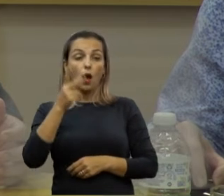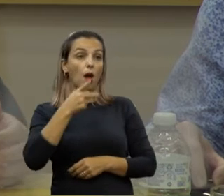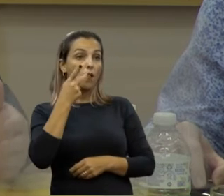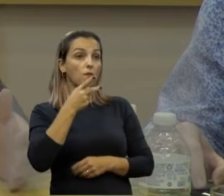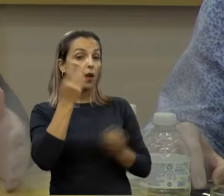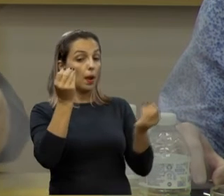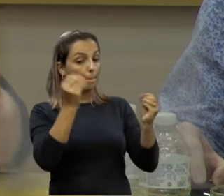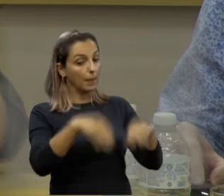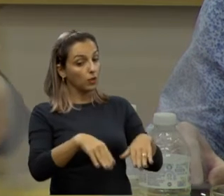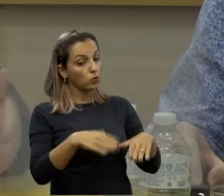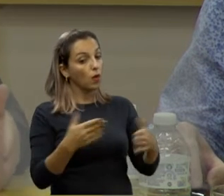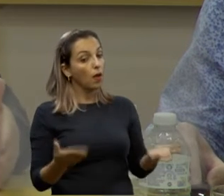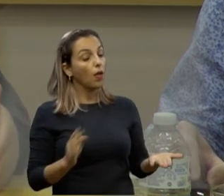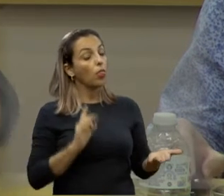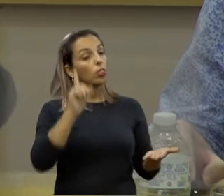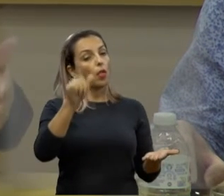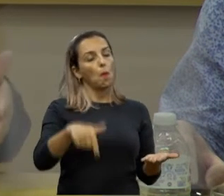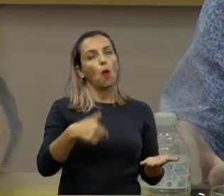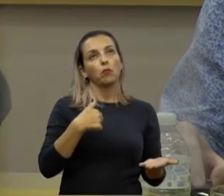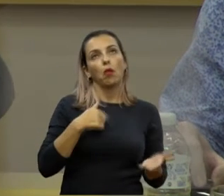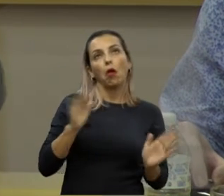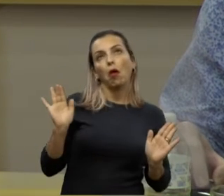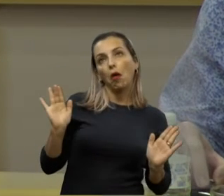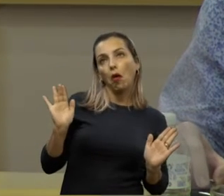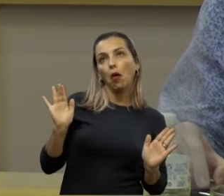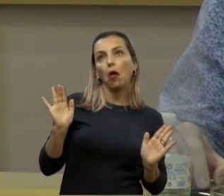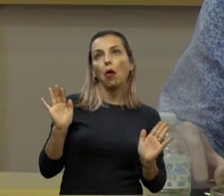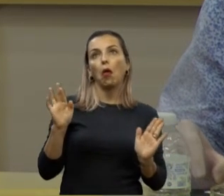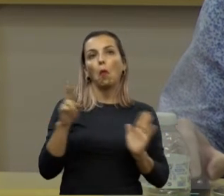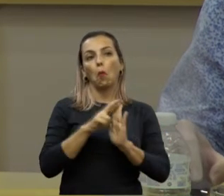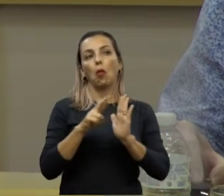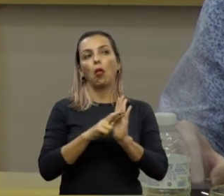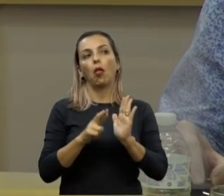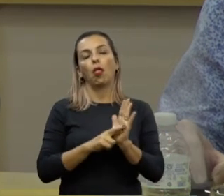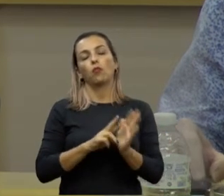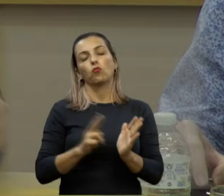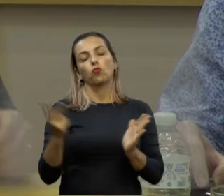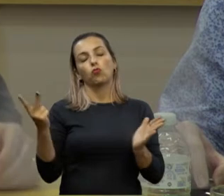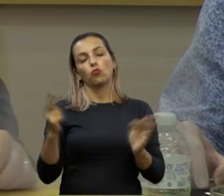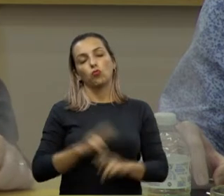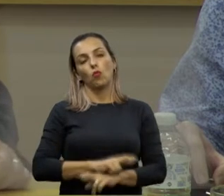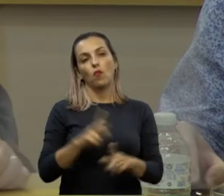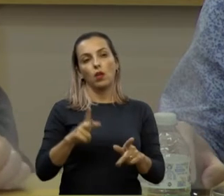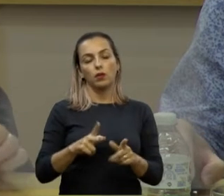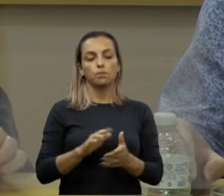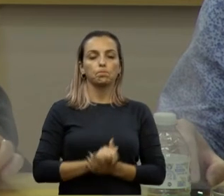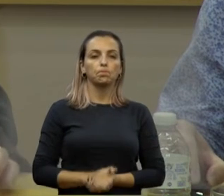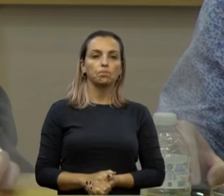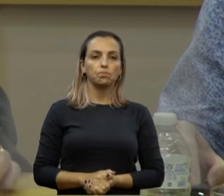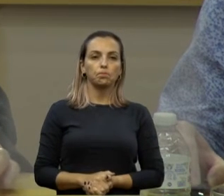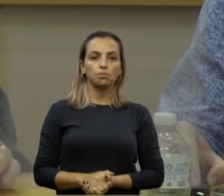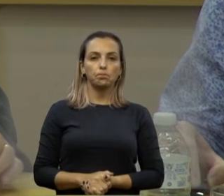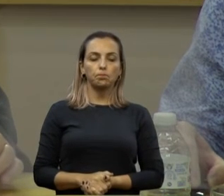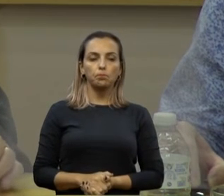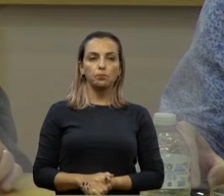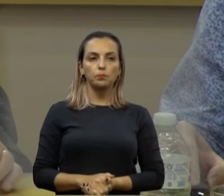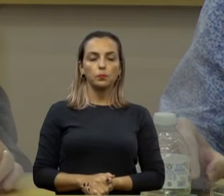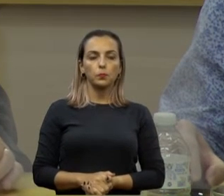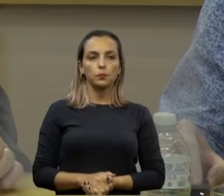para não deixa eu falar depois que eu não tô fazendo um rito certo do Regimento tá fica bem claro